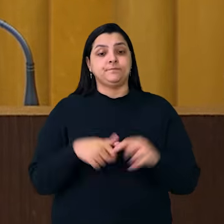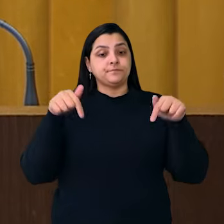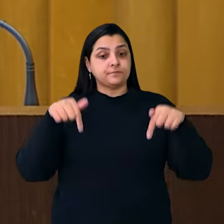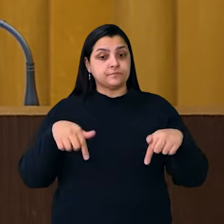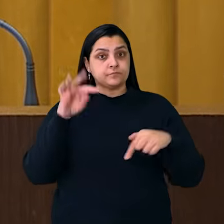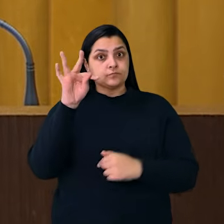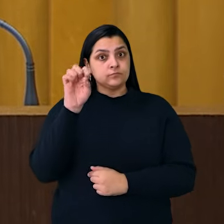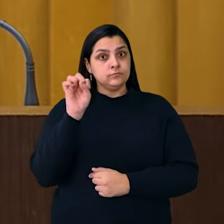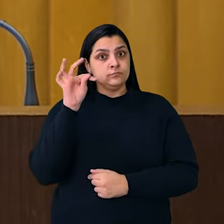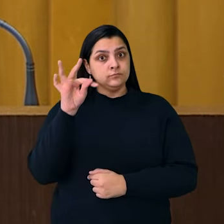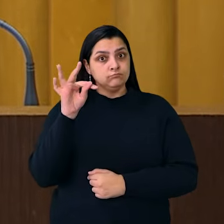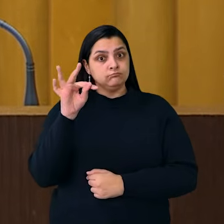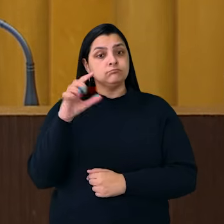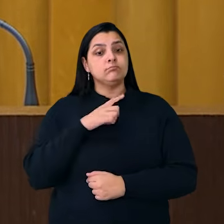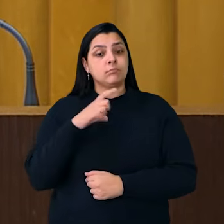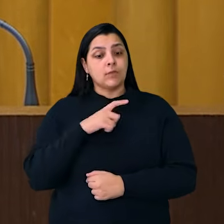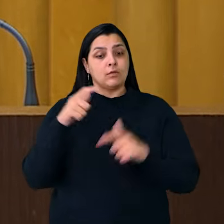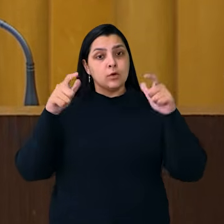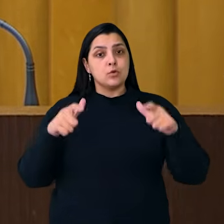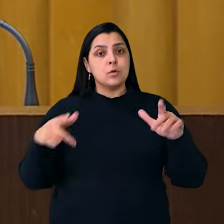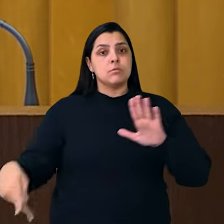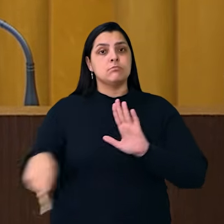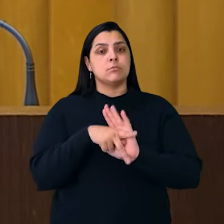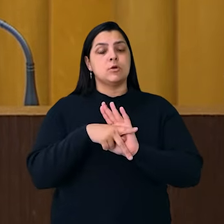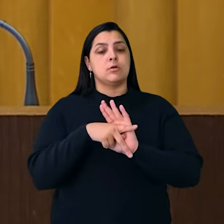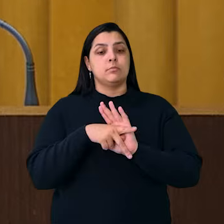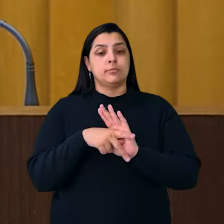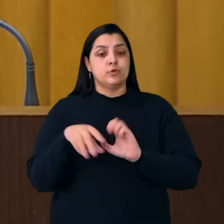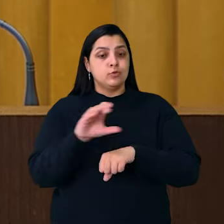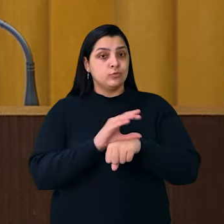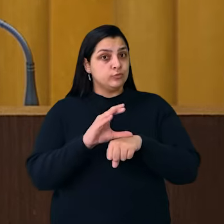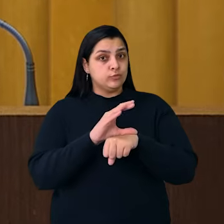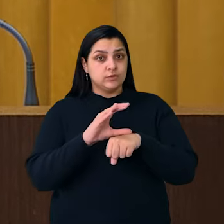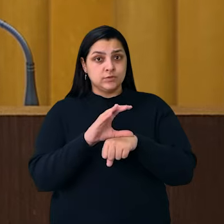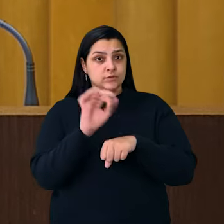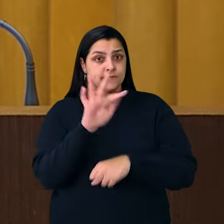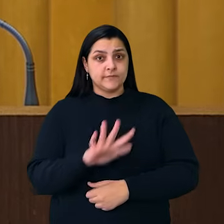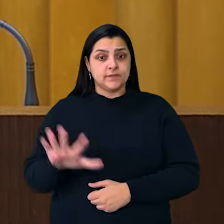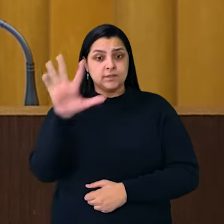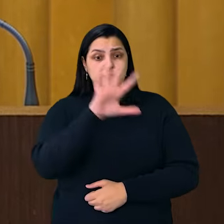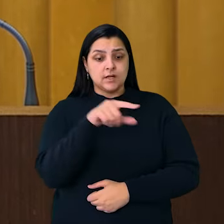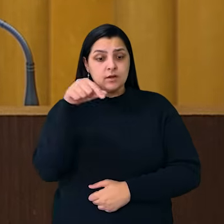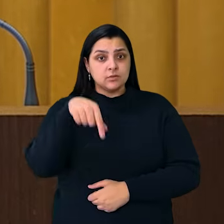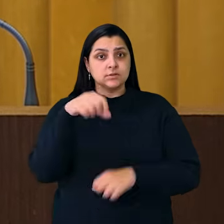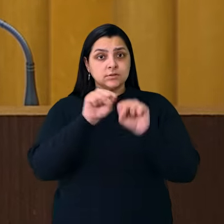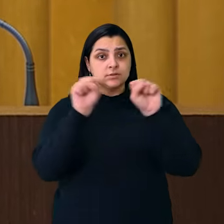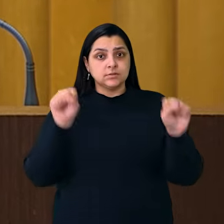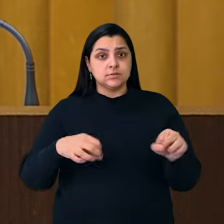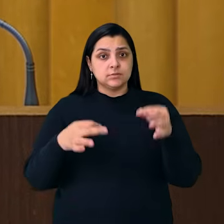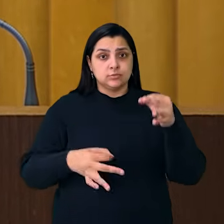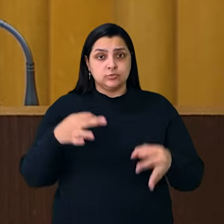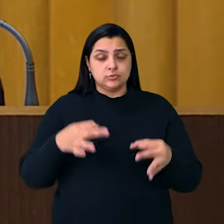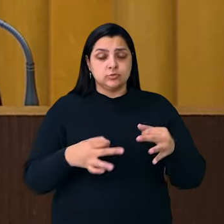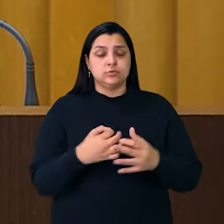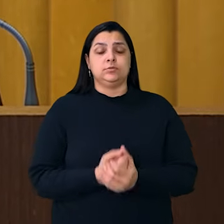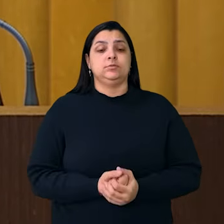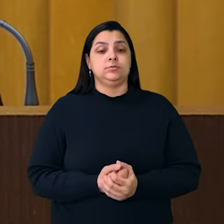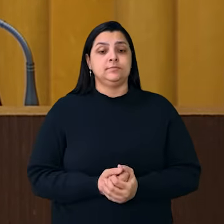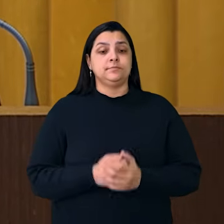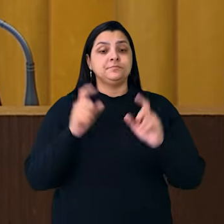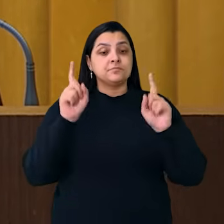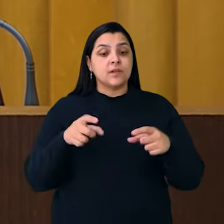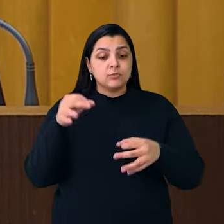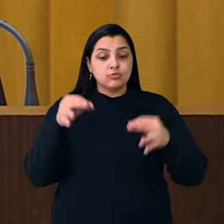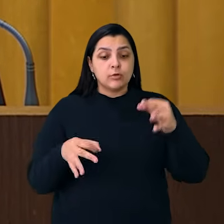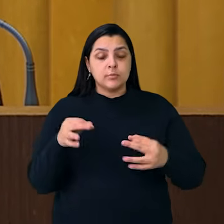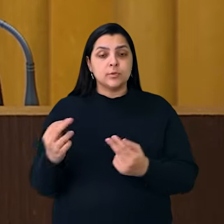lugar que lhe é reservado, não só na Constituição Federal, mas no sistema de justiça, como corte